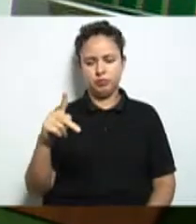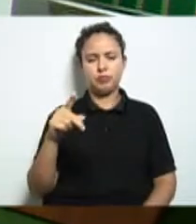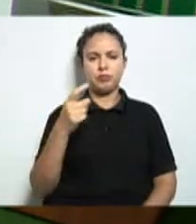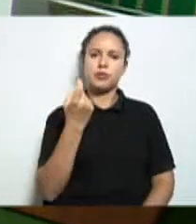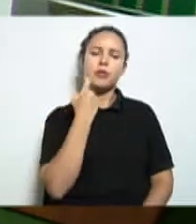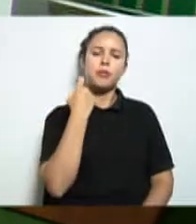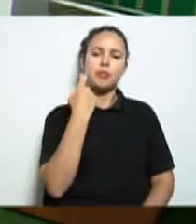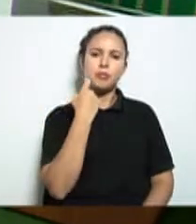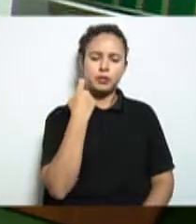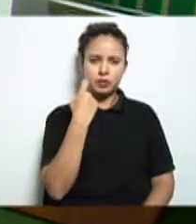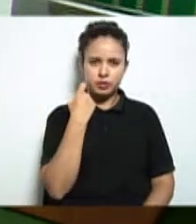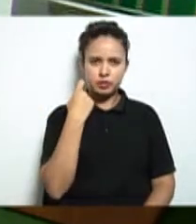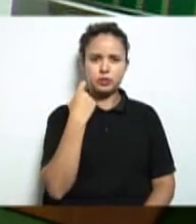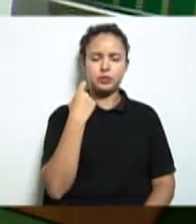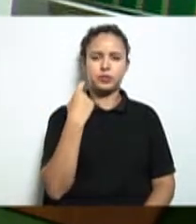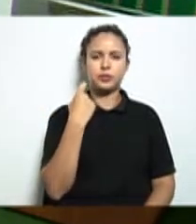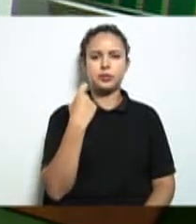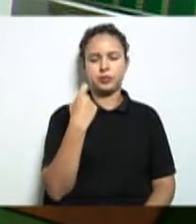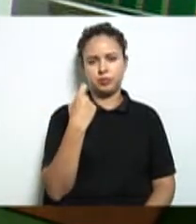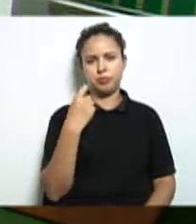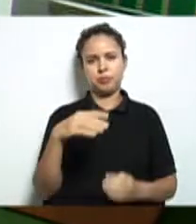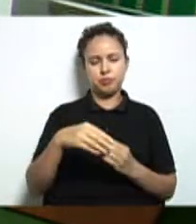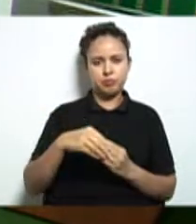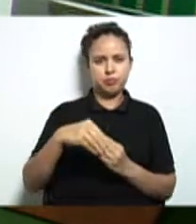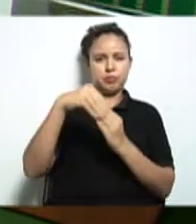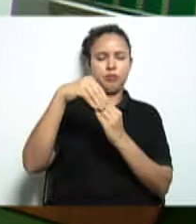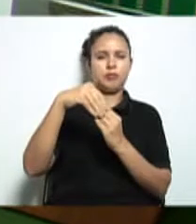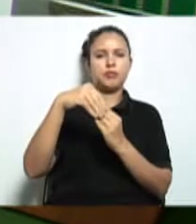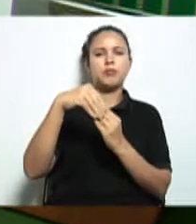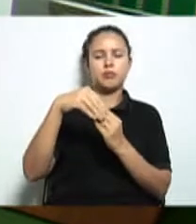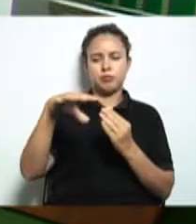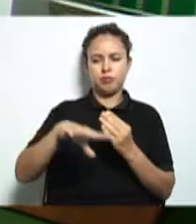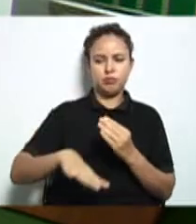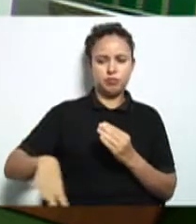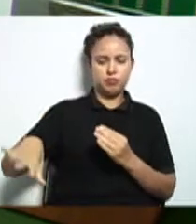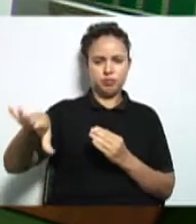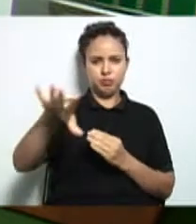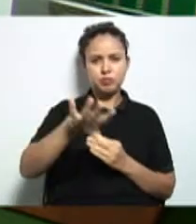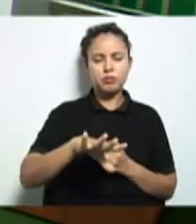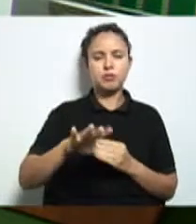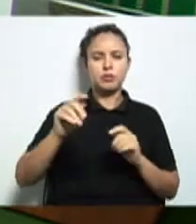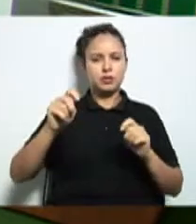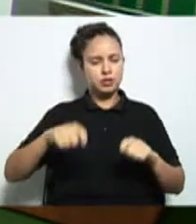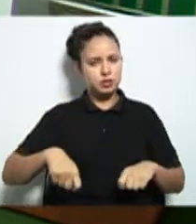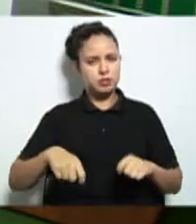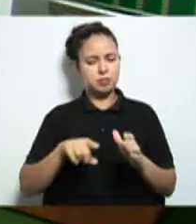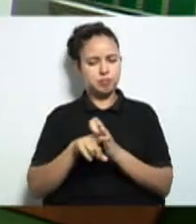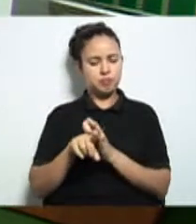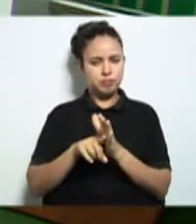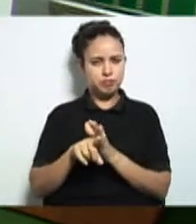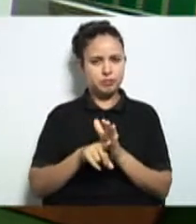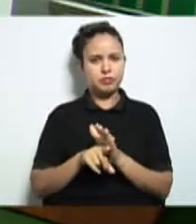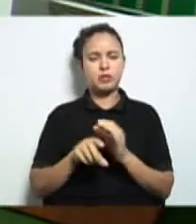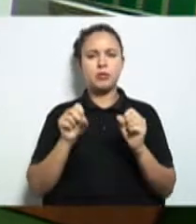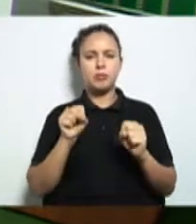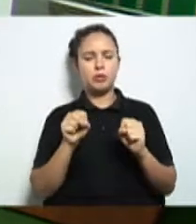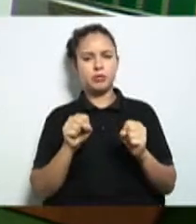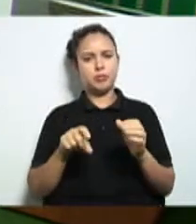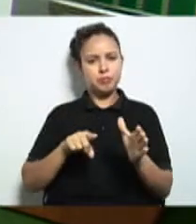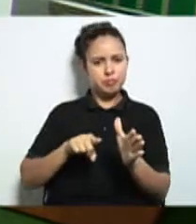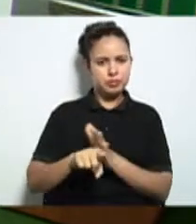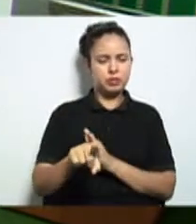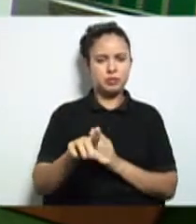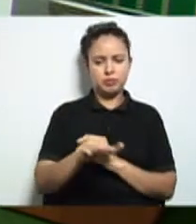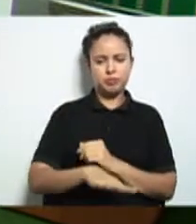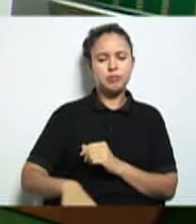despontando aí como um elemento né, um ramo a se considerar. Então pode ser que essa minha pergunta seja até